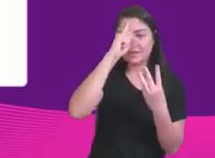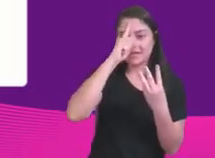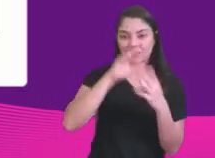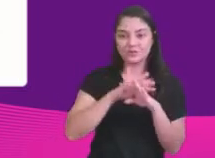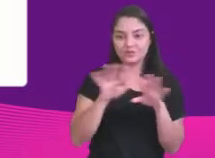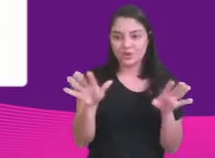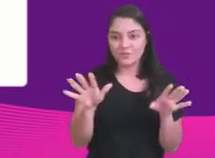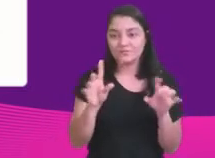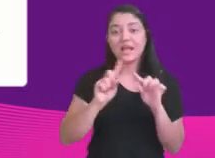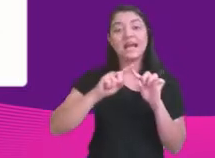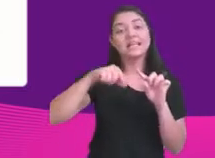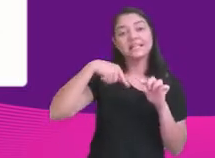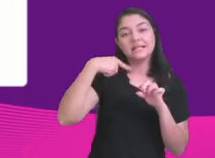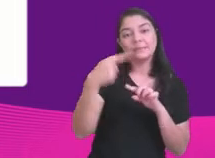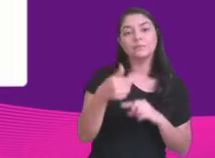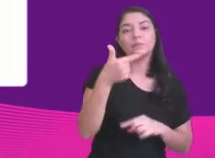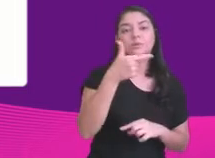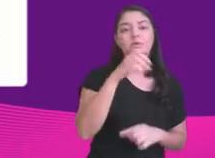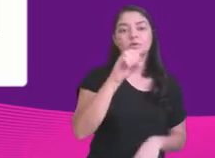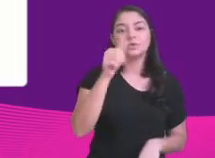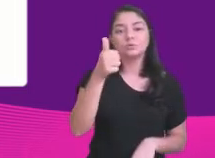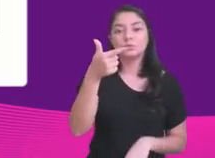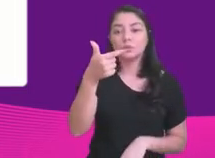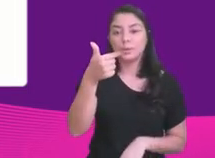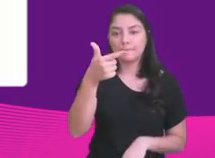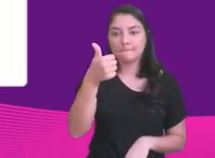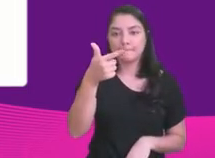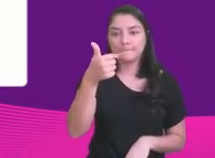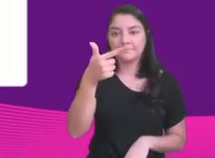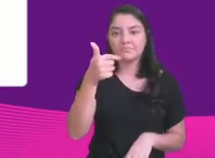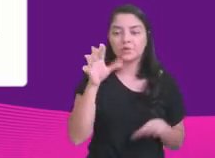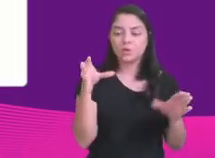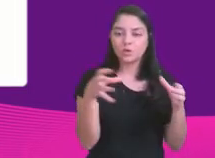em 2012, um grupo